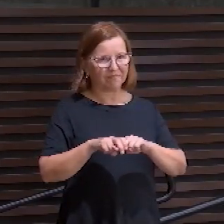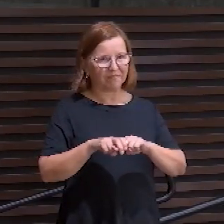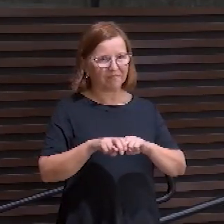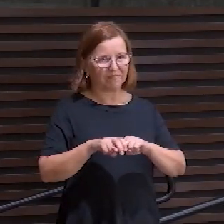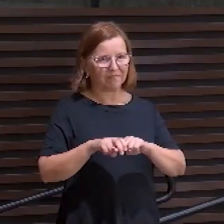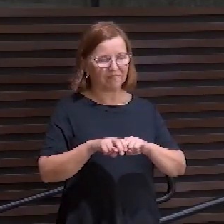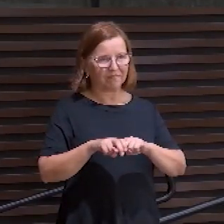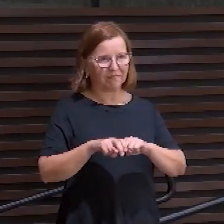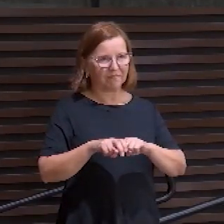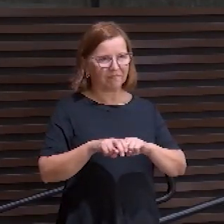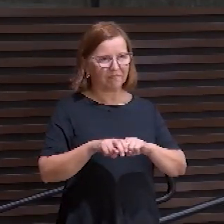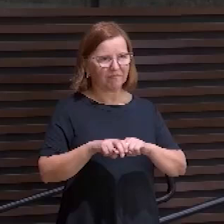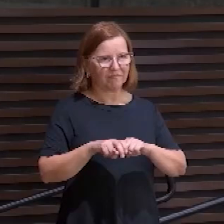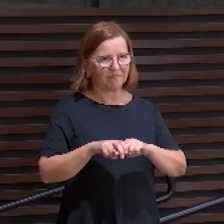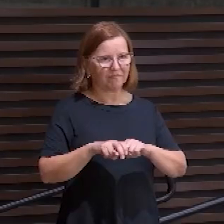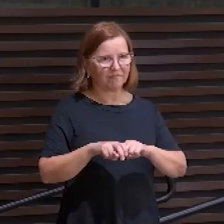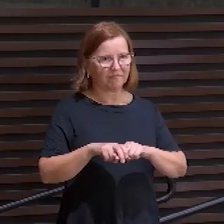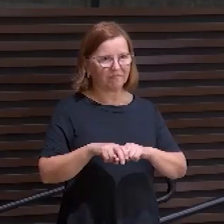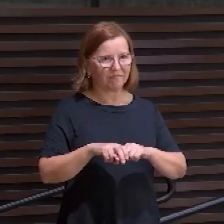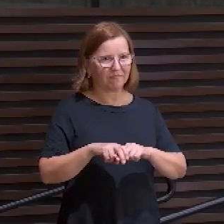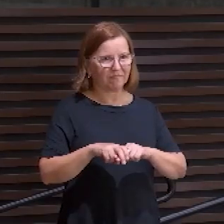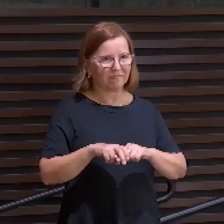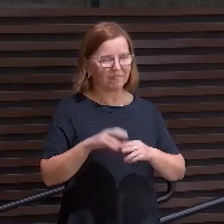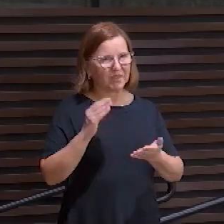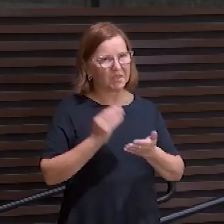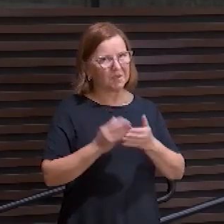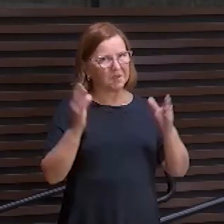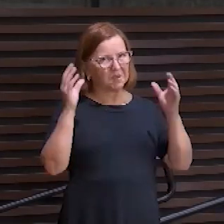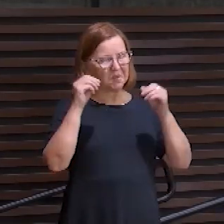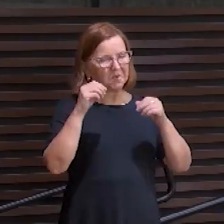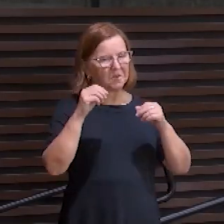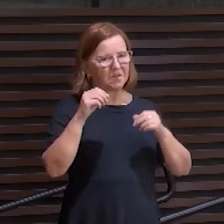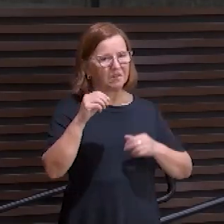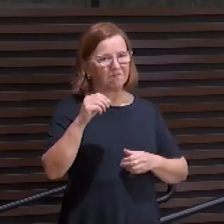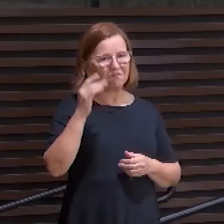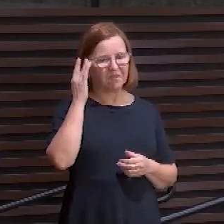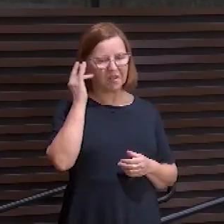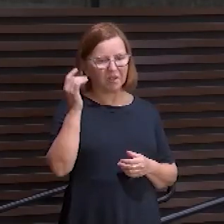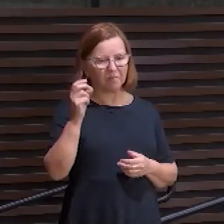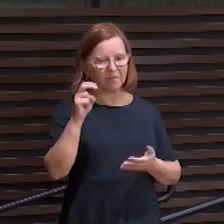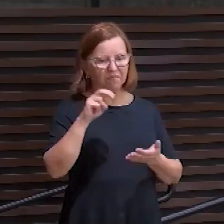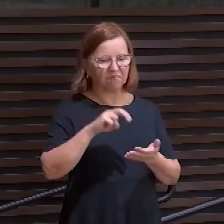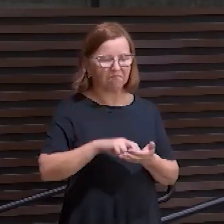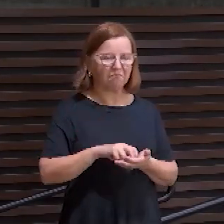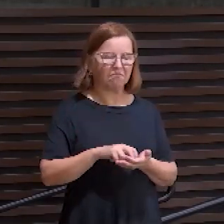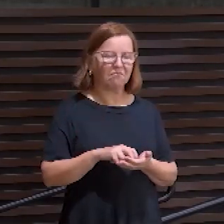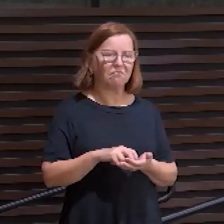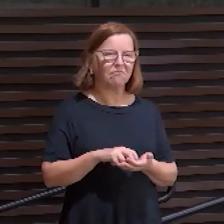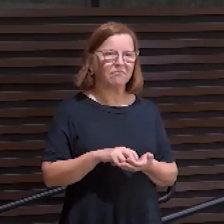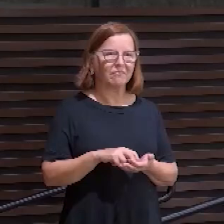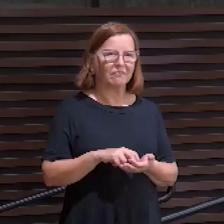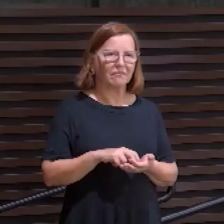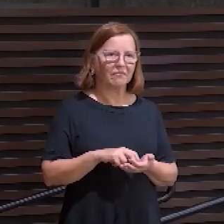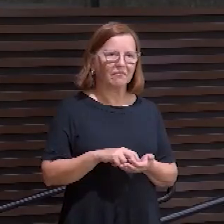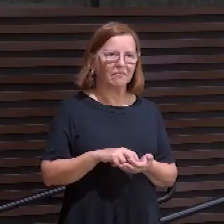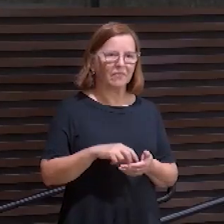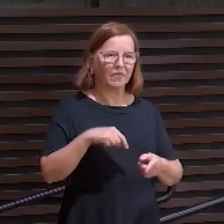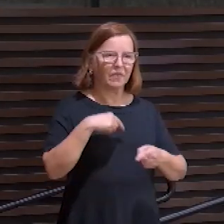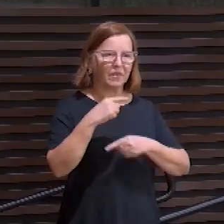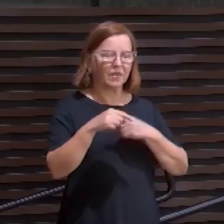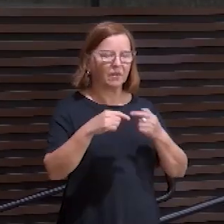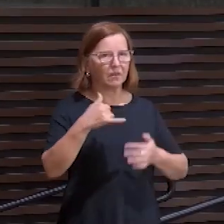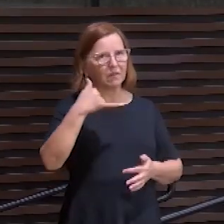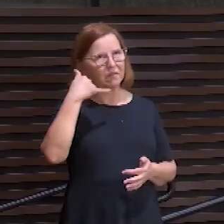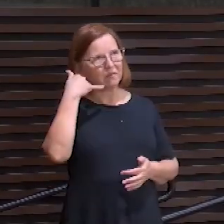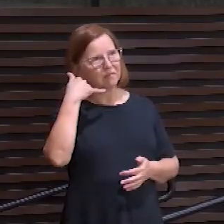Passou um pedaço daquela noite, depois, no outro dia amanheceu, sentou. Logo depois um